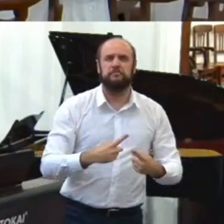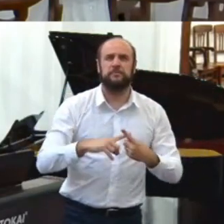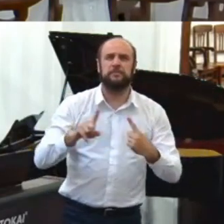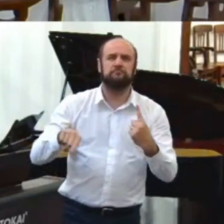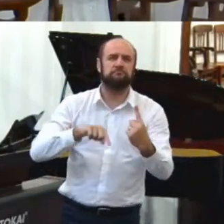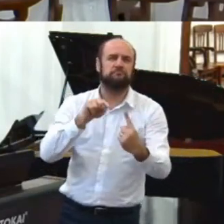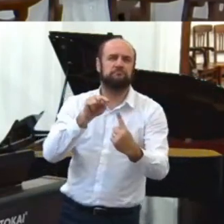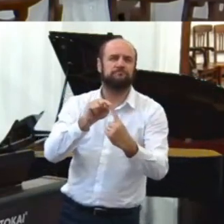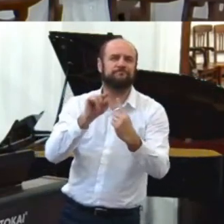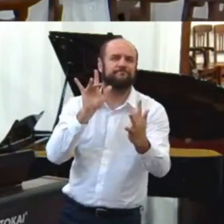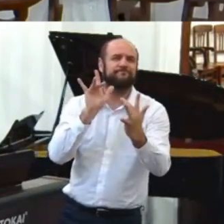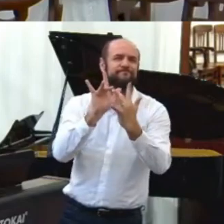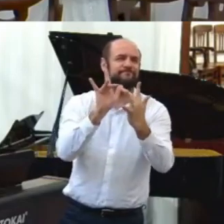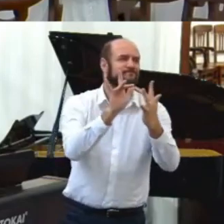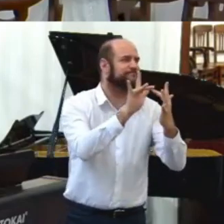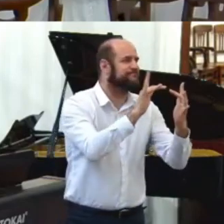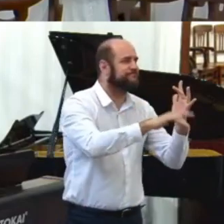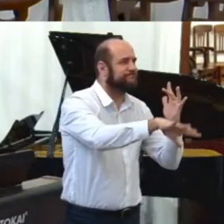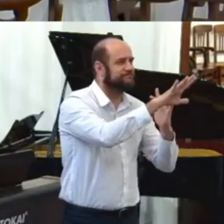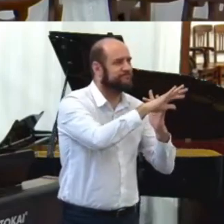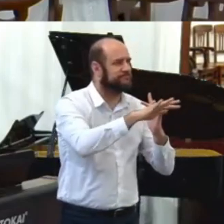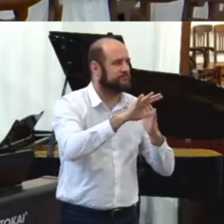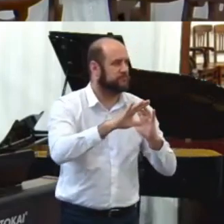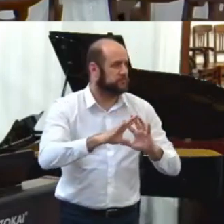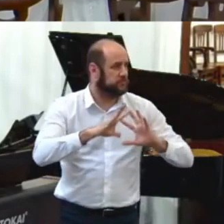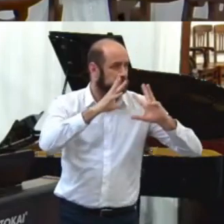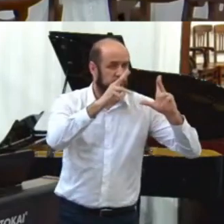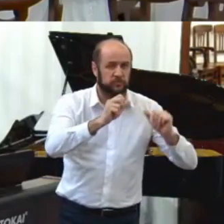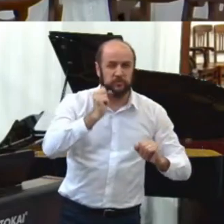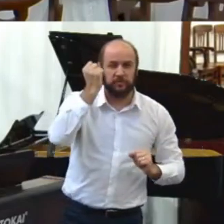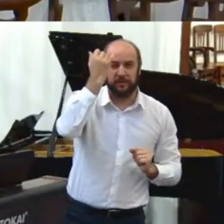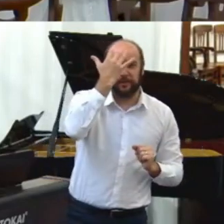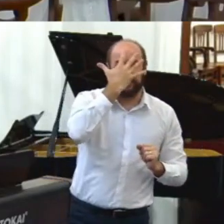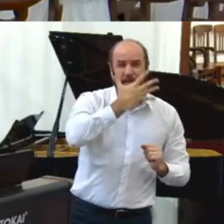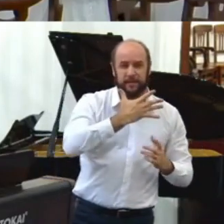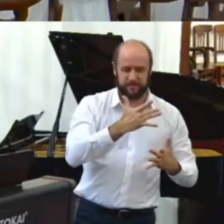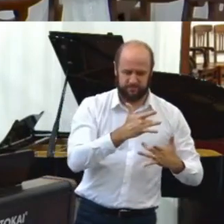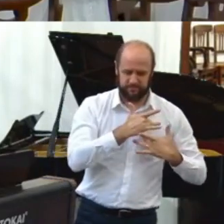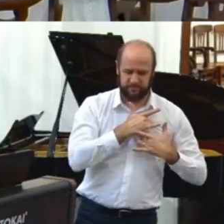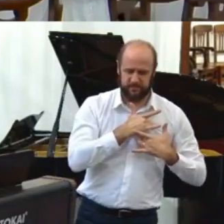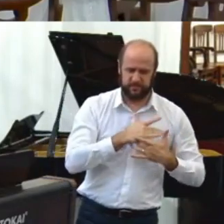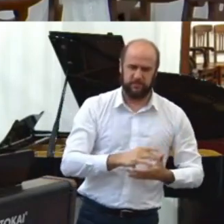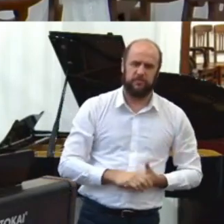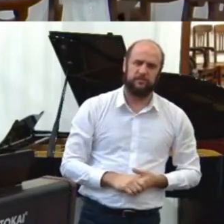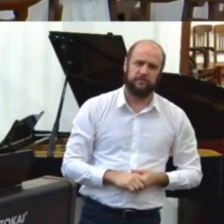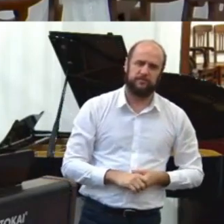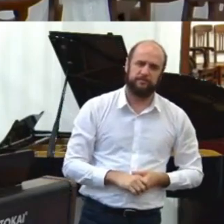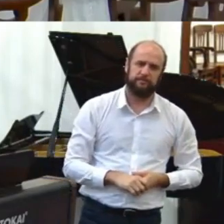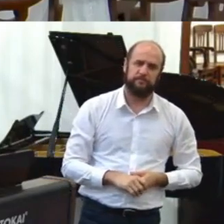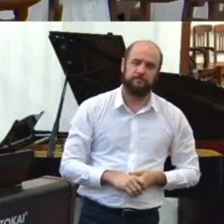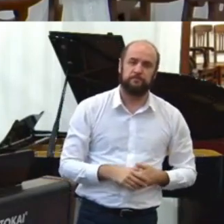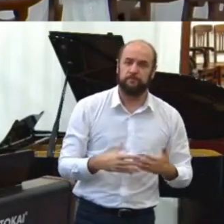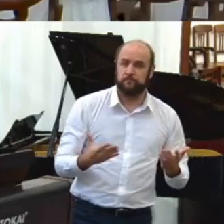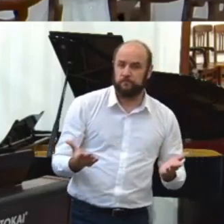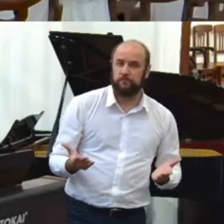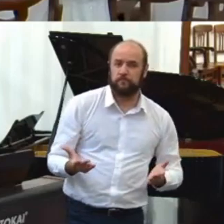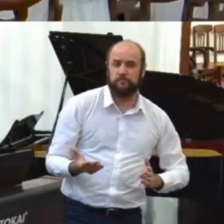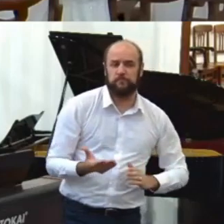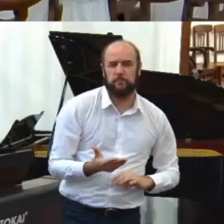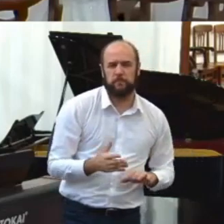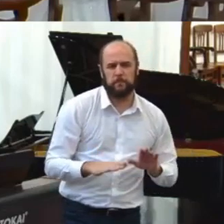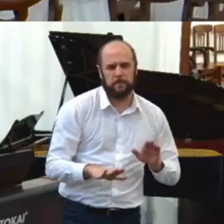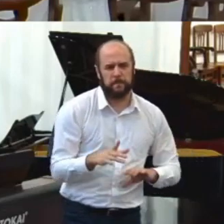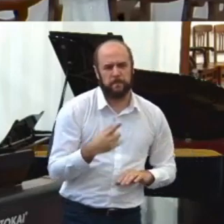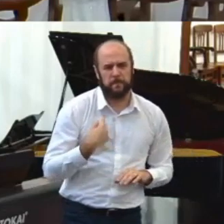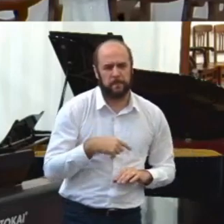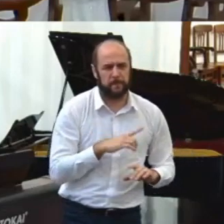alvo comum. Todos nós chegaremos pela graça e pela misericórdia. Então, quando muitas vezes